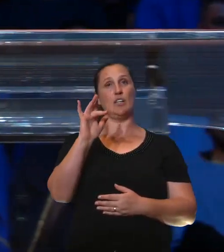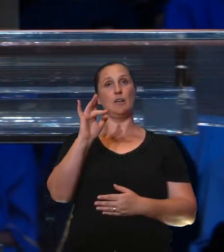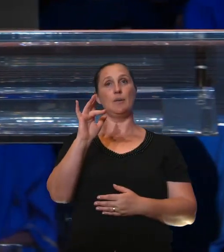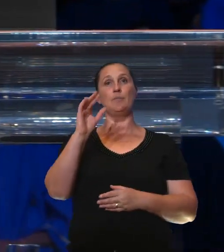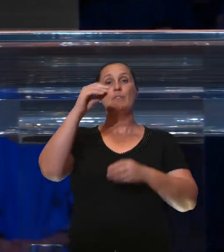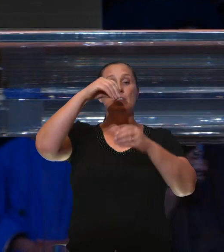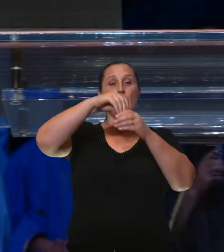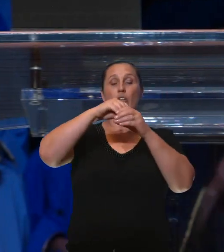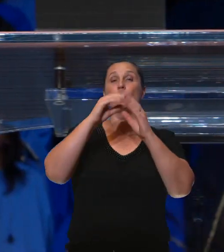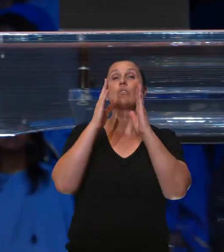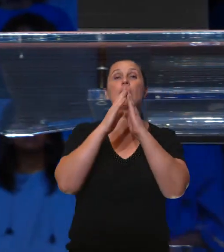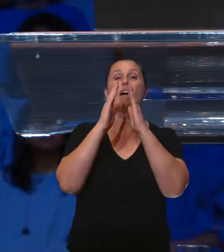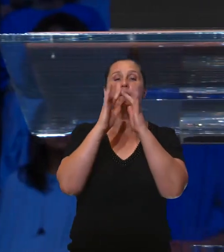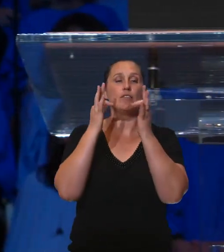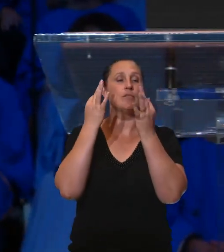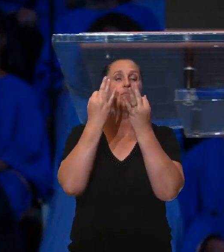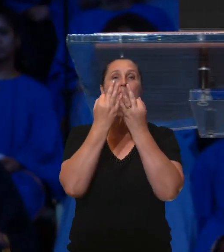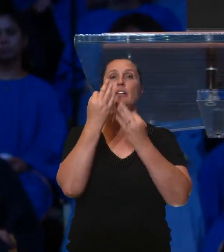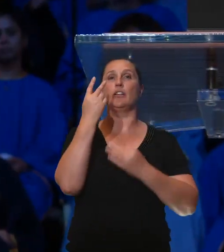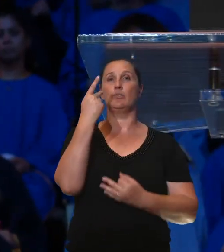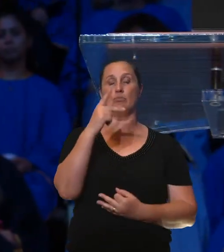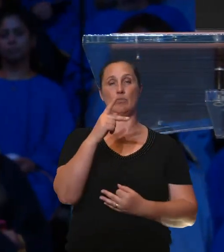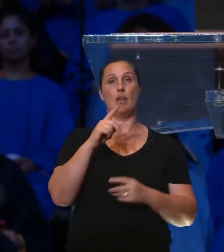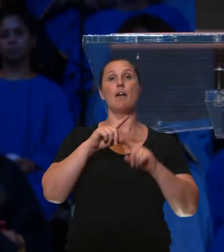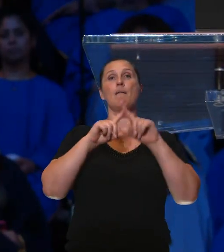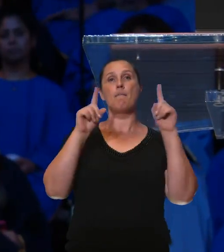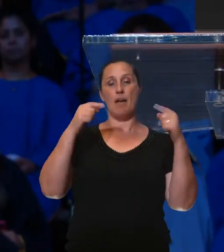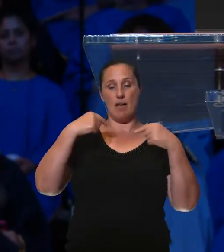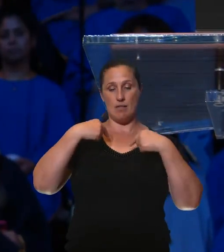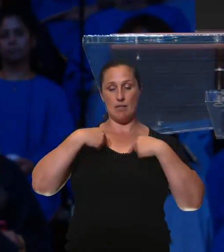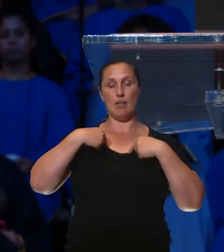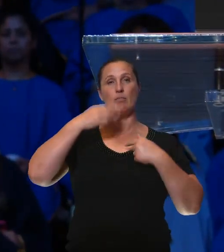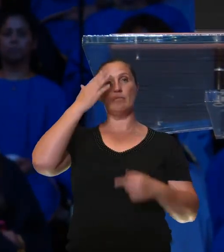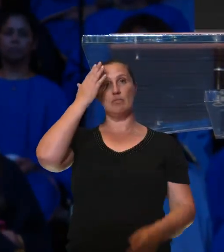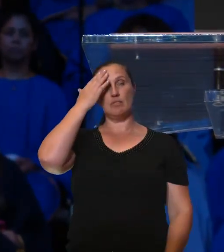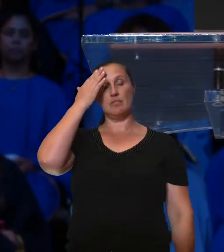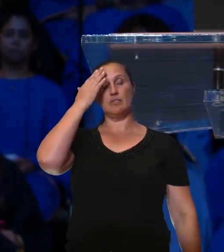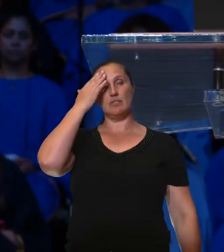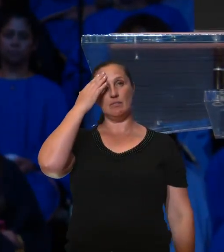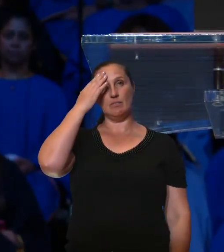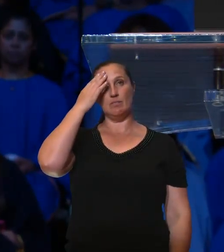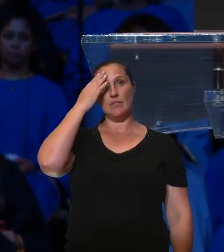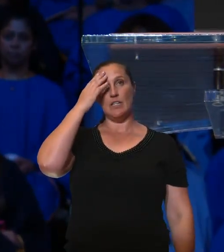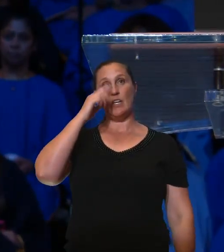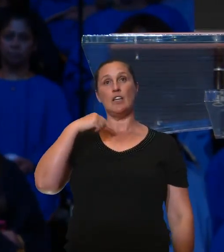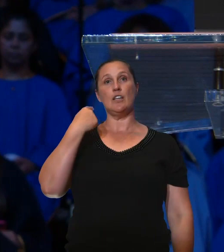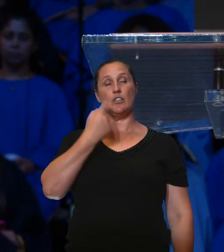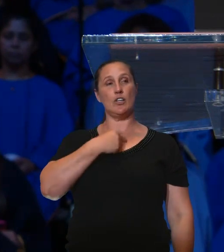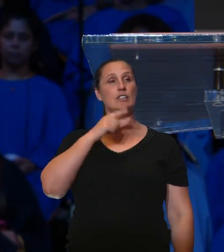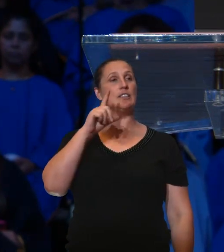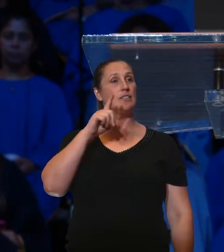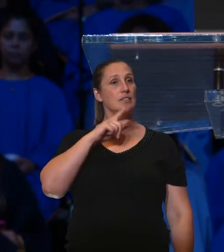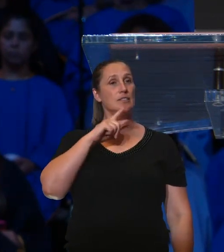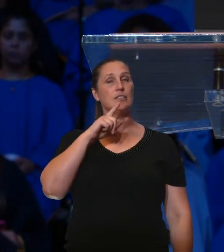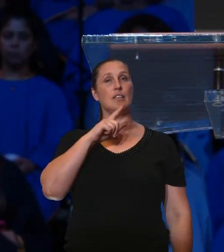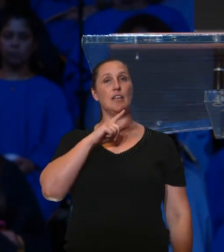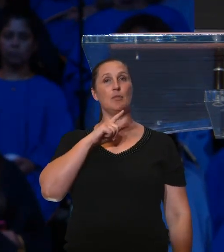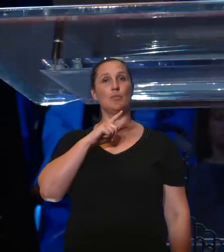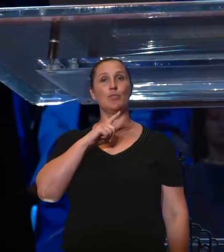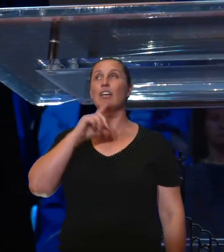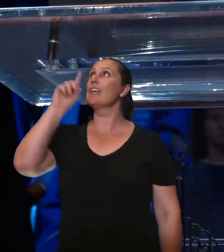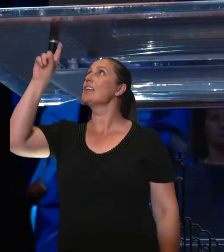sua casa, mas eu sei, e nós temos uma palavra